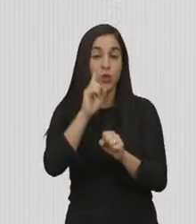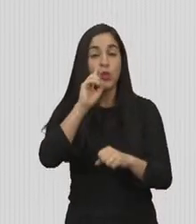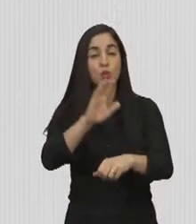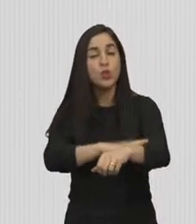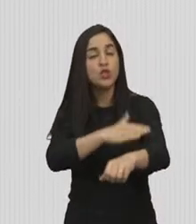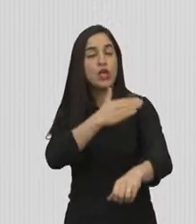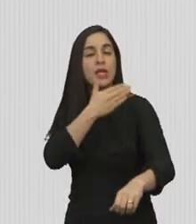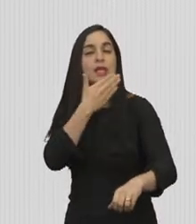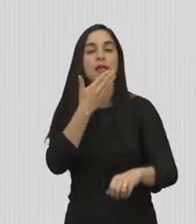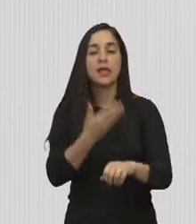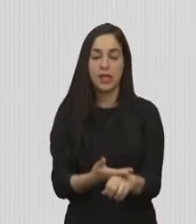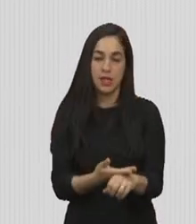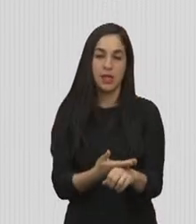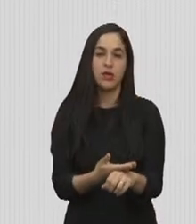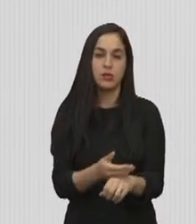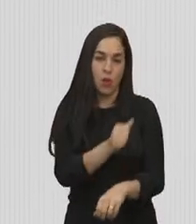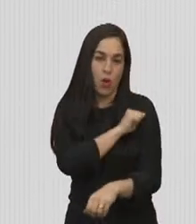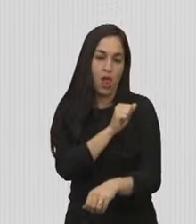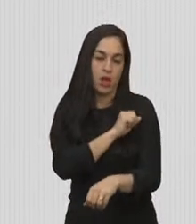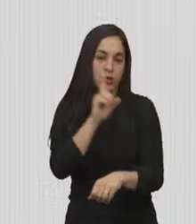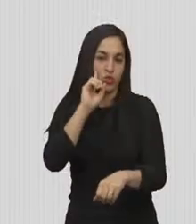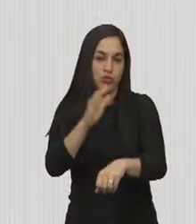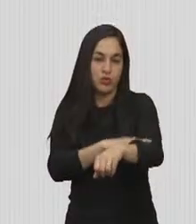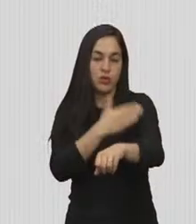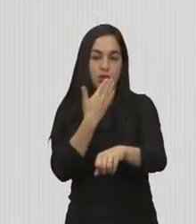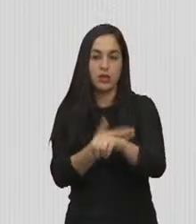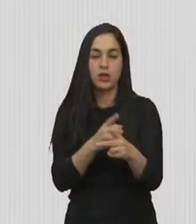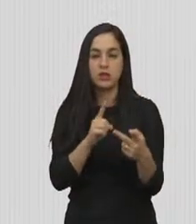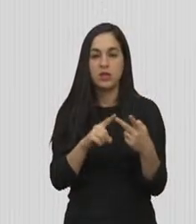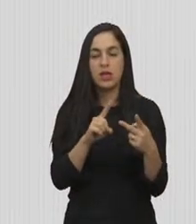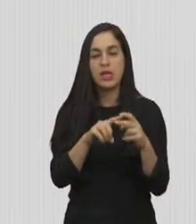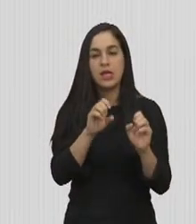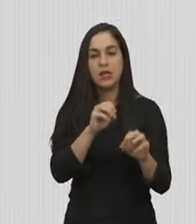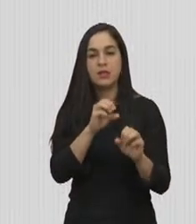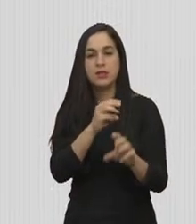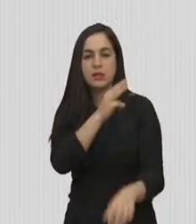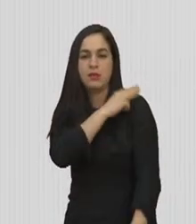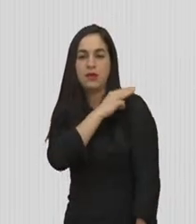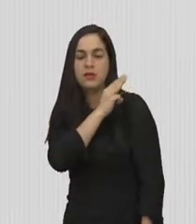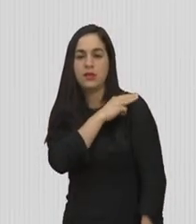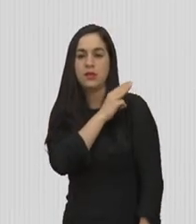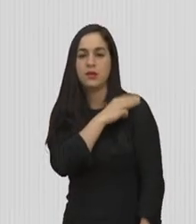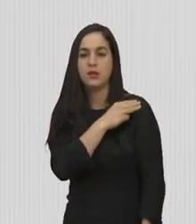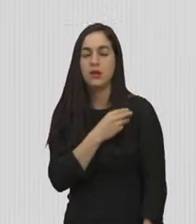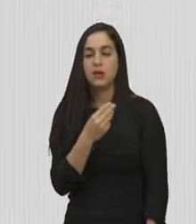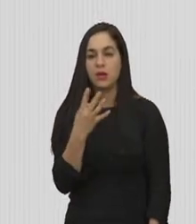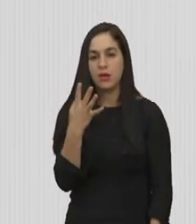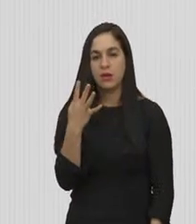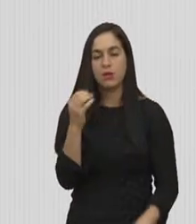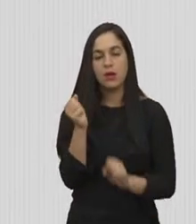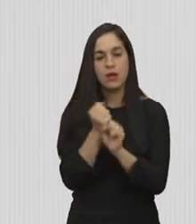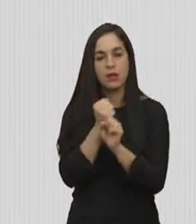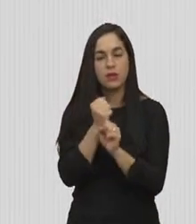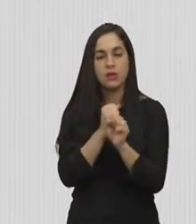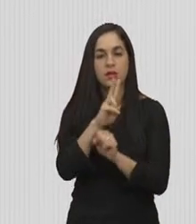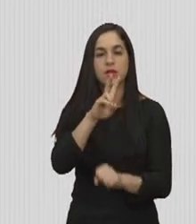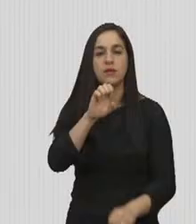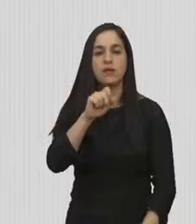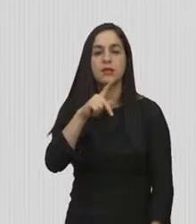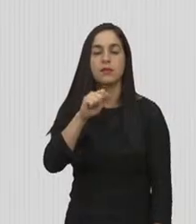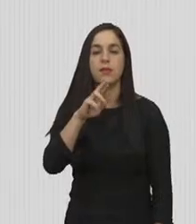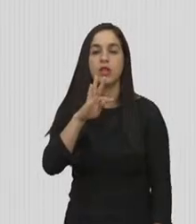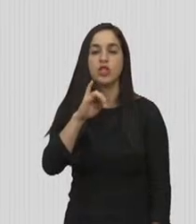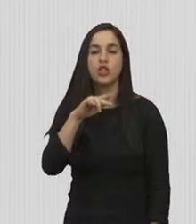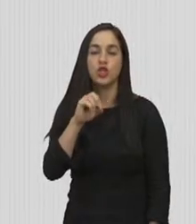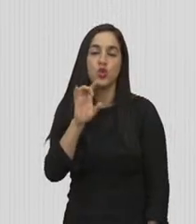escola. Um técnico em informática integrado ao ensino médio, de 4 anos, vespertino, que era tarde, só no período da tarde.